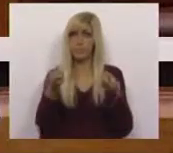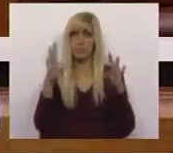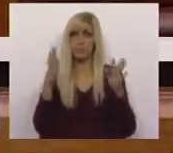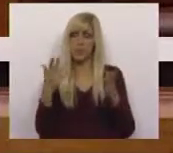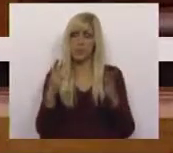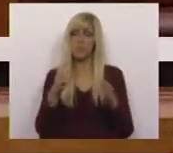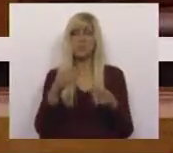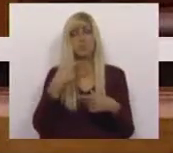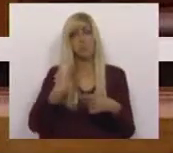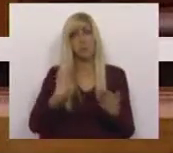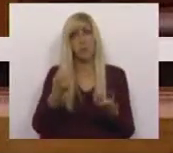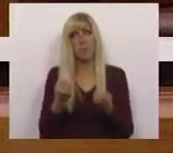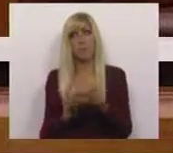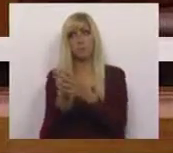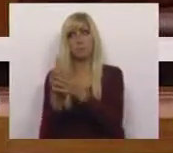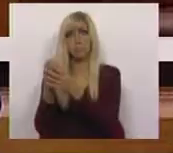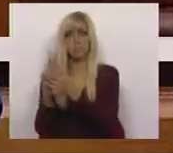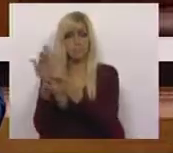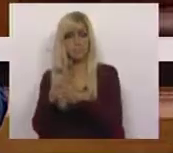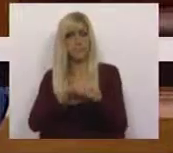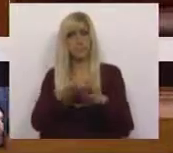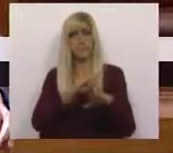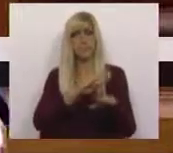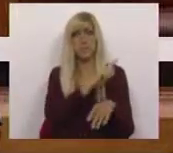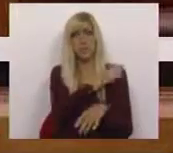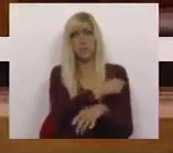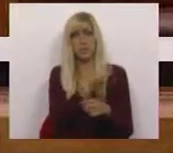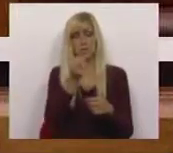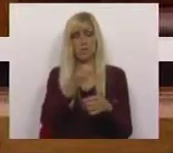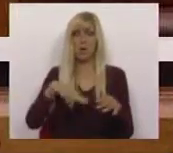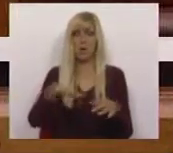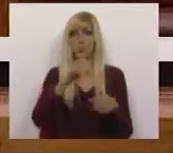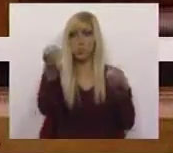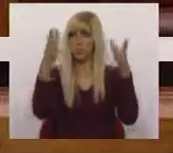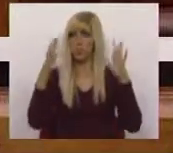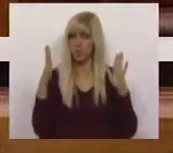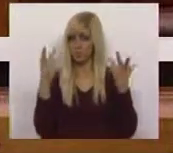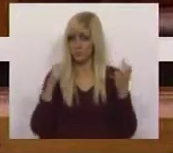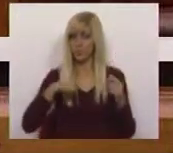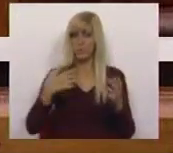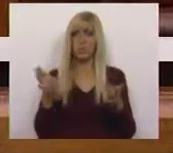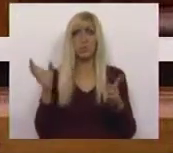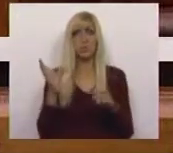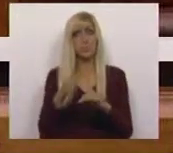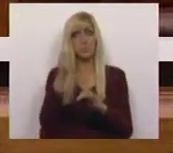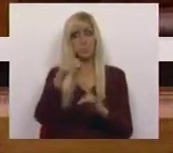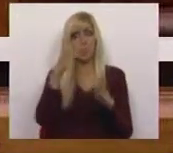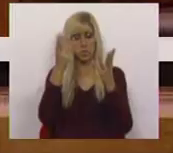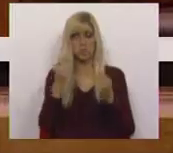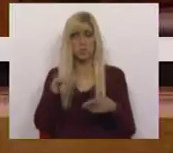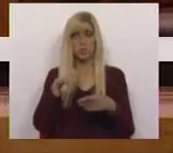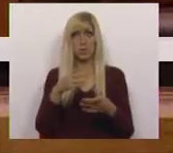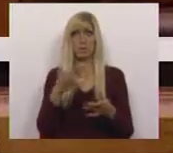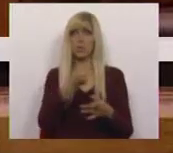autóctones, de modo a gerar maior resistência nos espaços florestais. Os Verdes conquistaram também neste orçamento